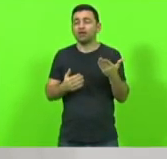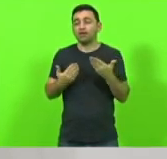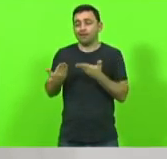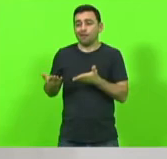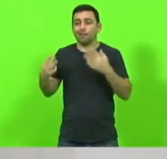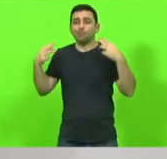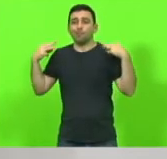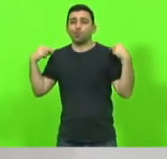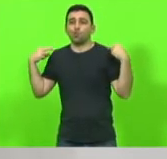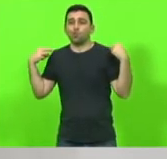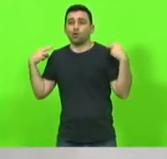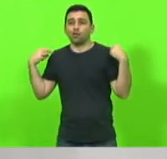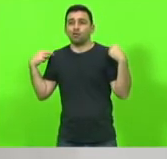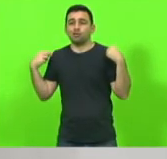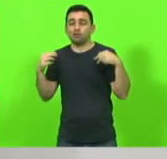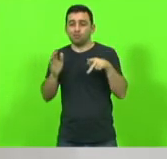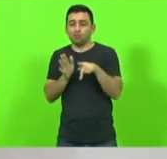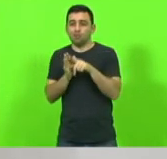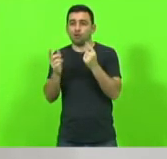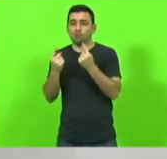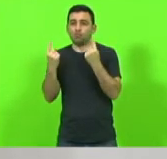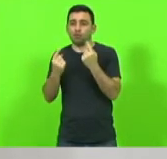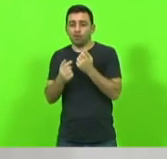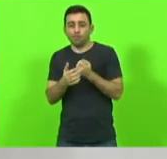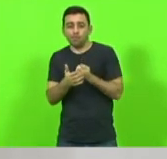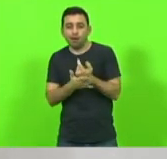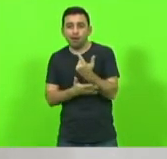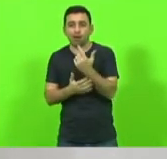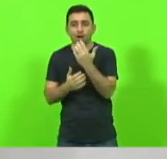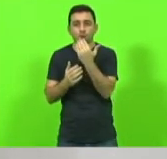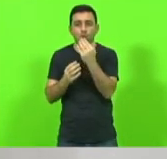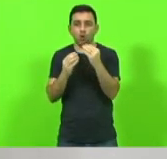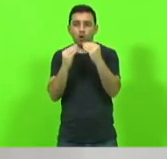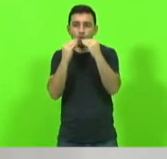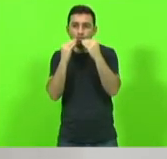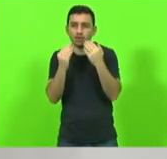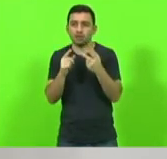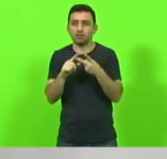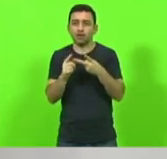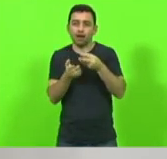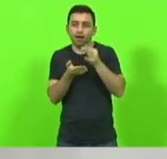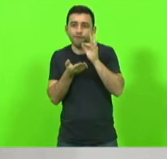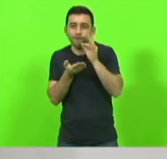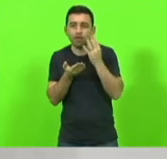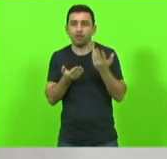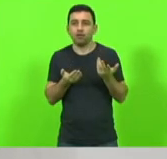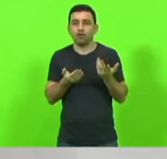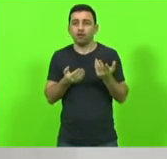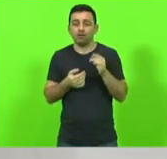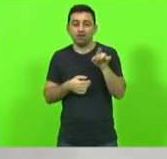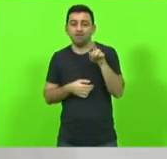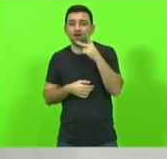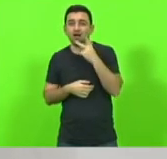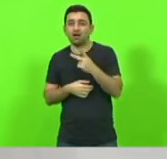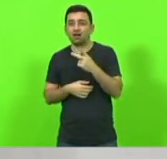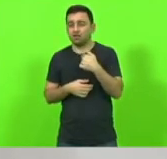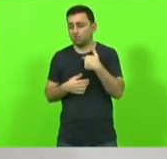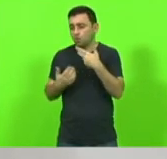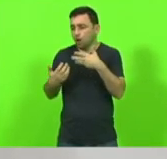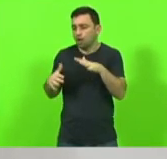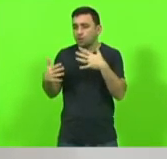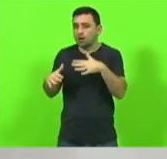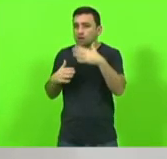da ambulância pagando um lanche, um café para aquela pessoa, ela diz, não, eu não quero, não